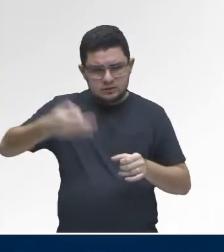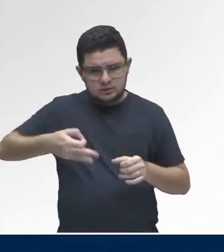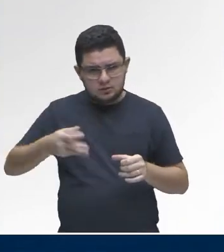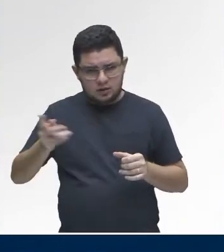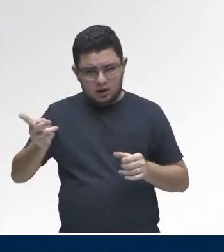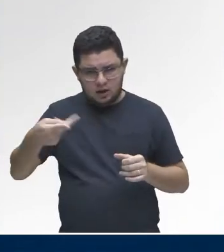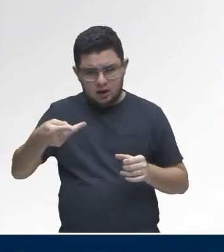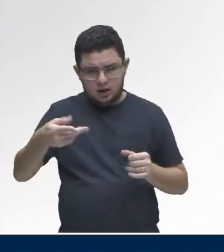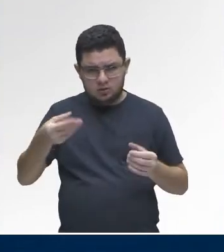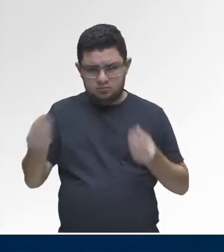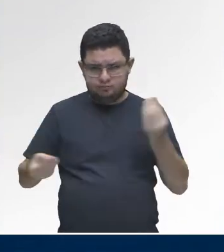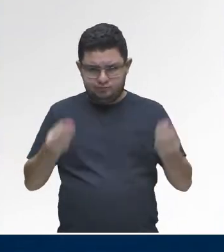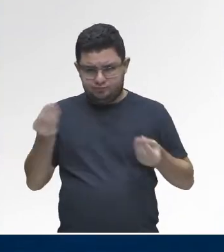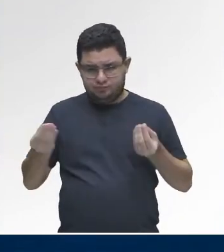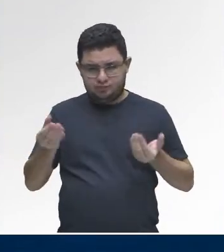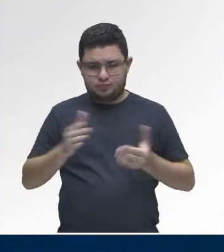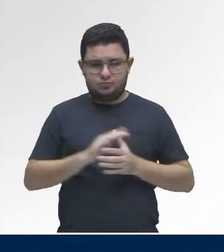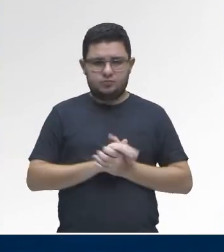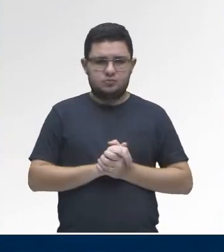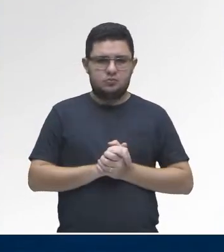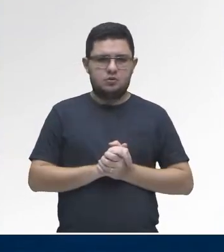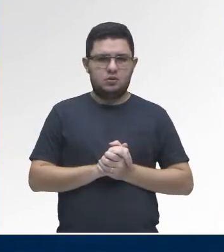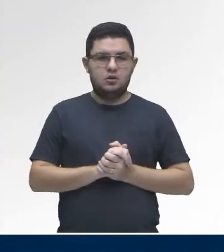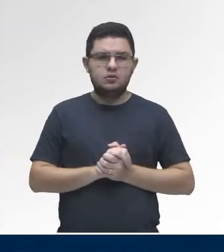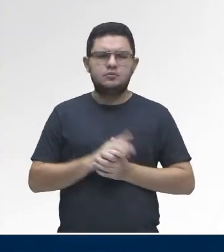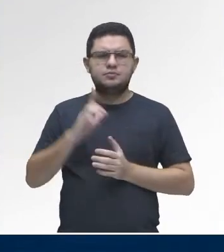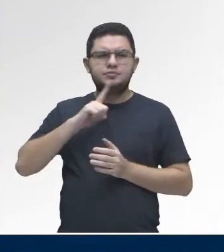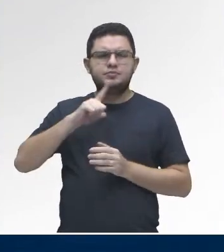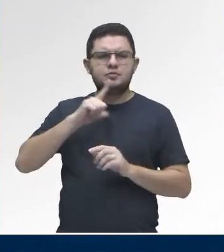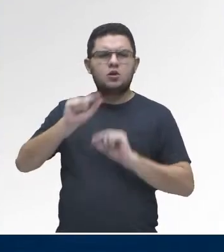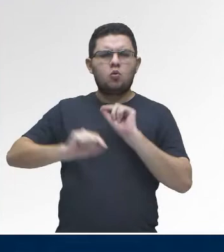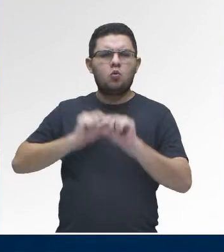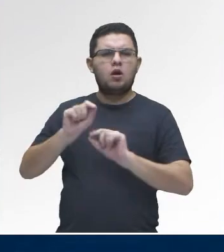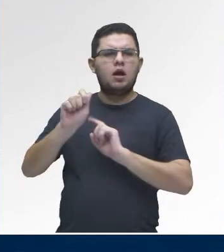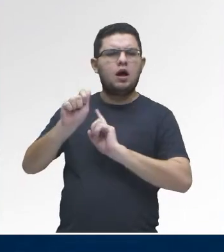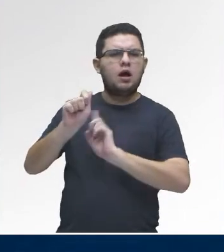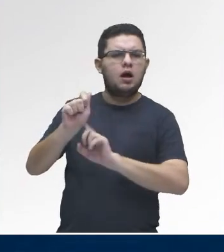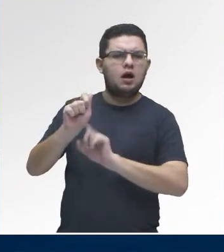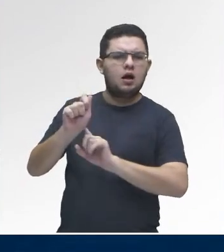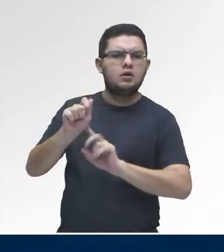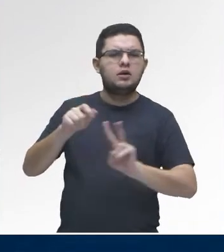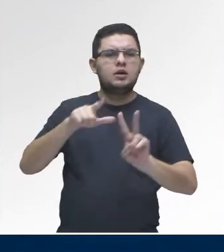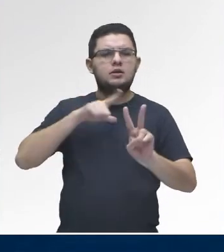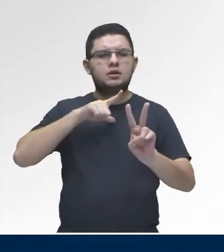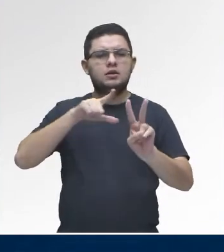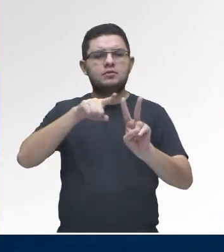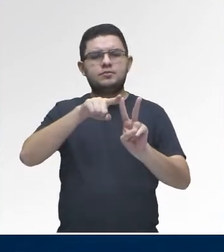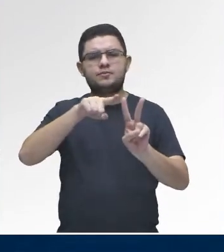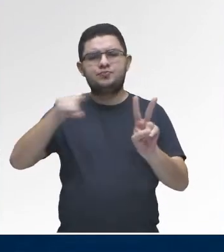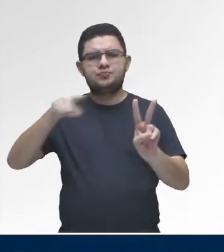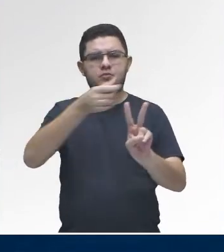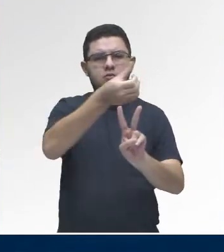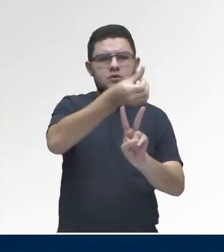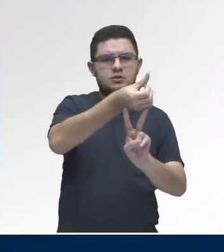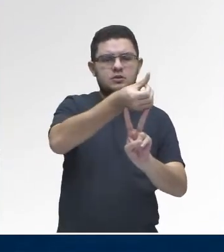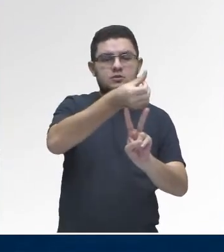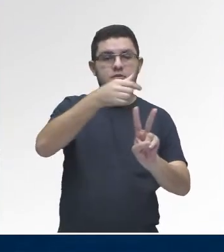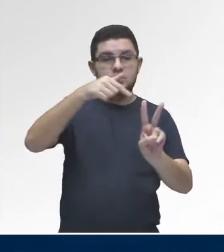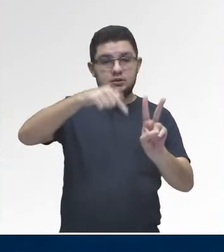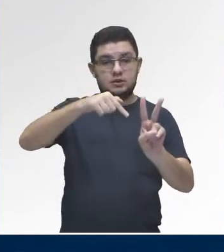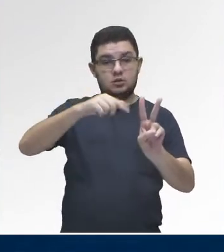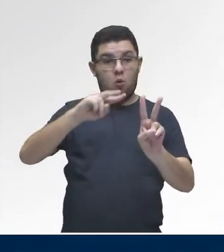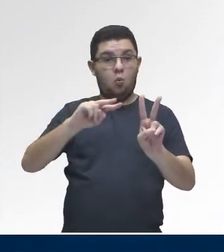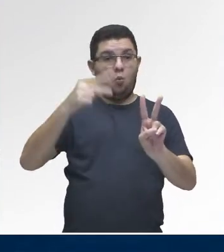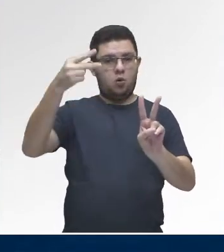a radiciação. A gente tem na letra A uma raiz sexta de 7 ao